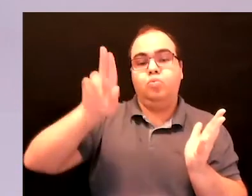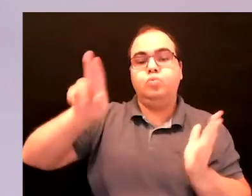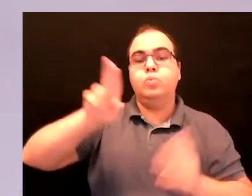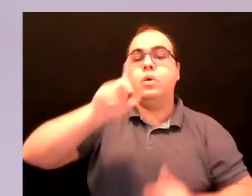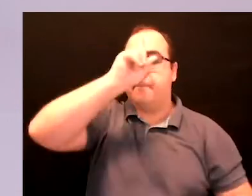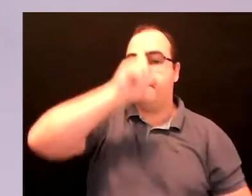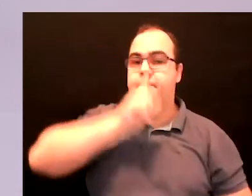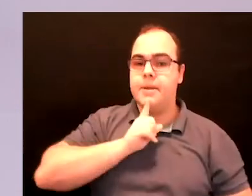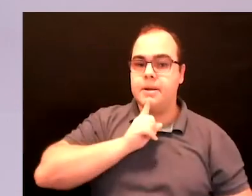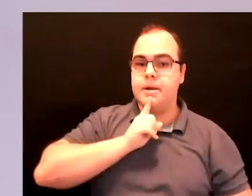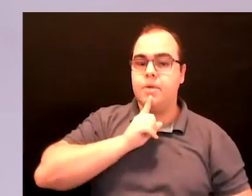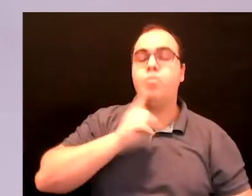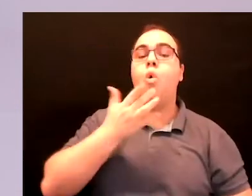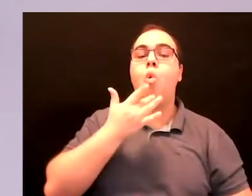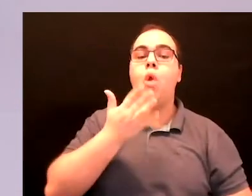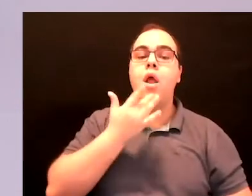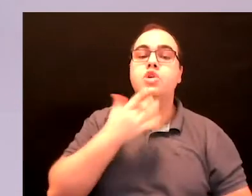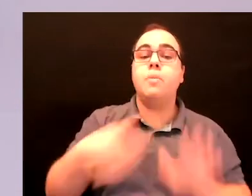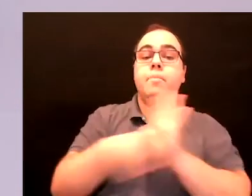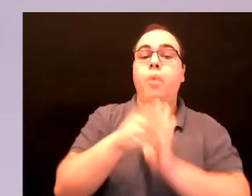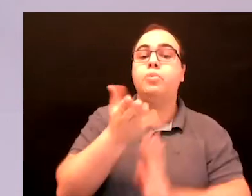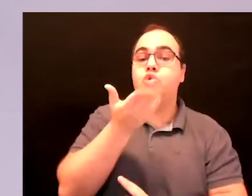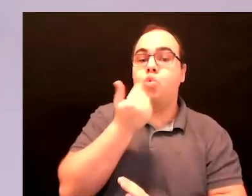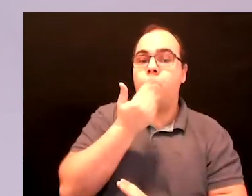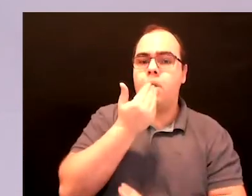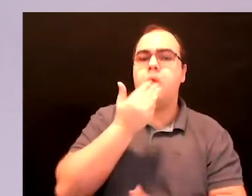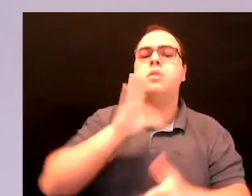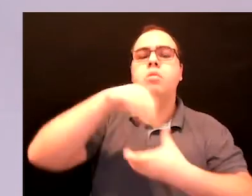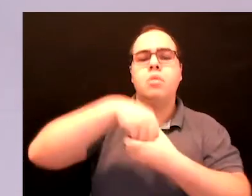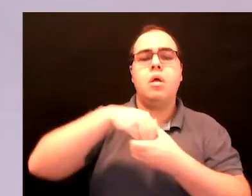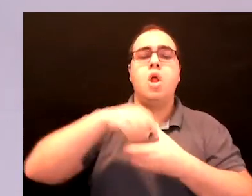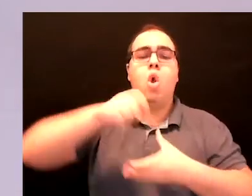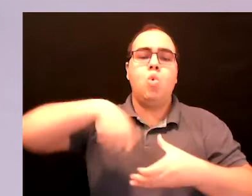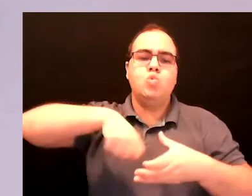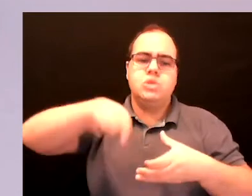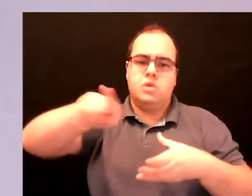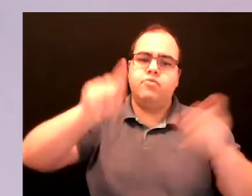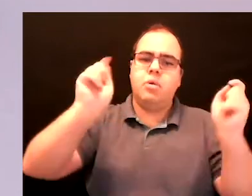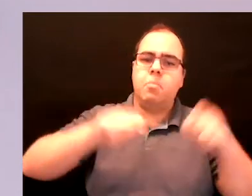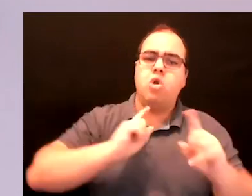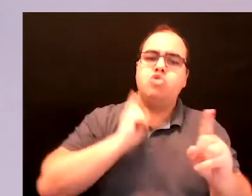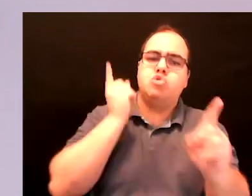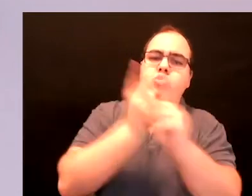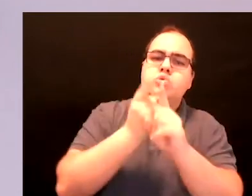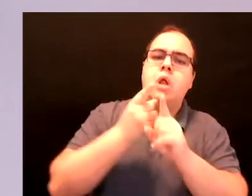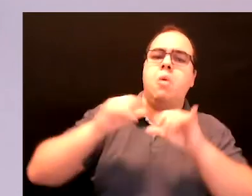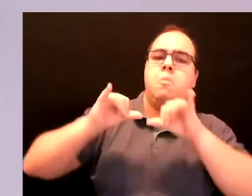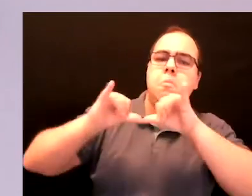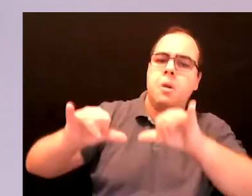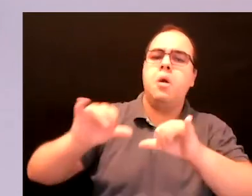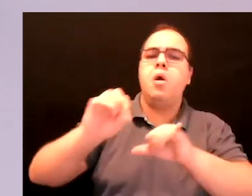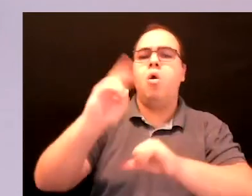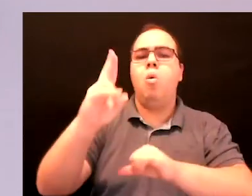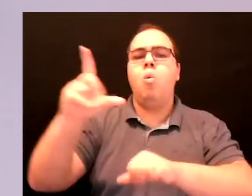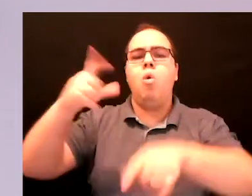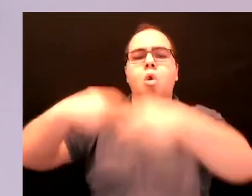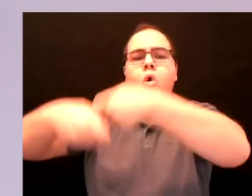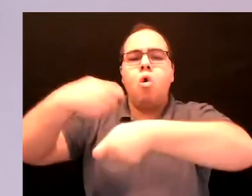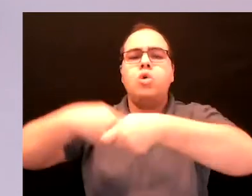utilizando o amarelo, tá? Então, corante alimentício você pode ter na sua cozinha também encontrar aí em supermercados